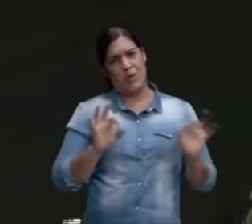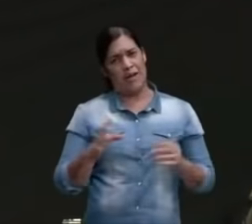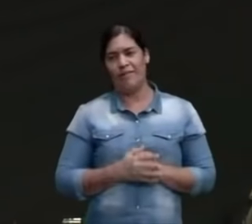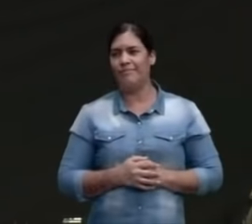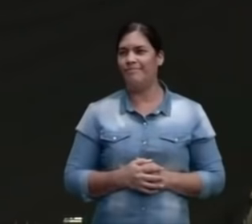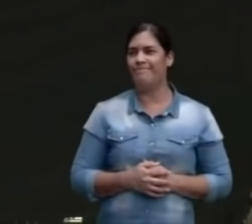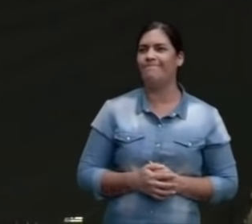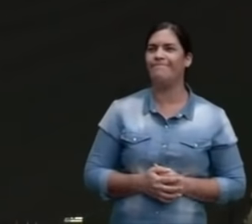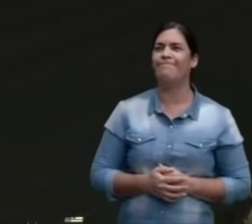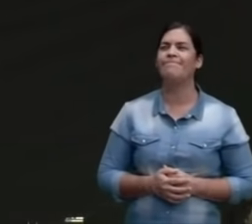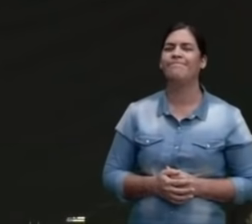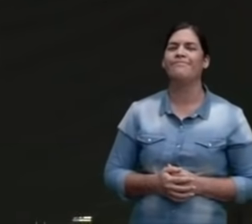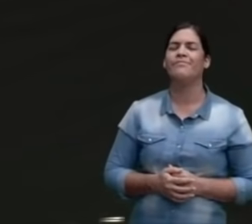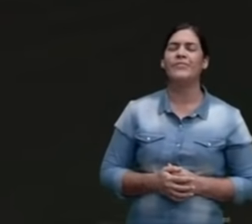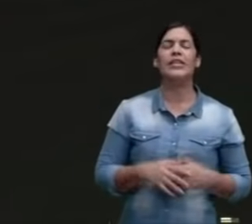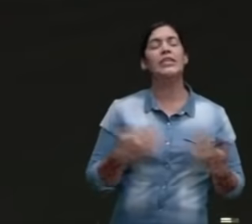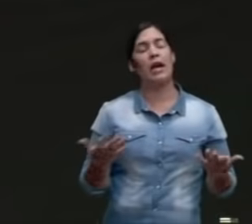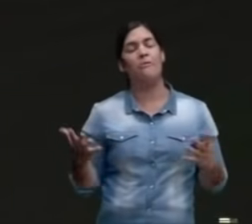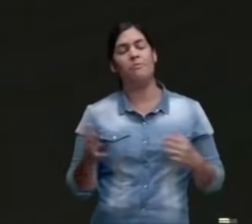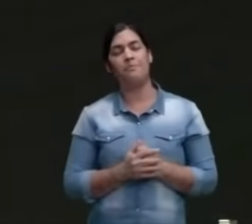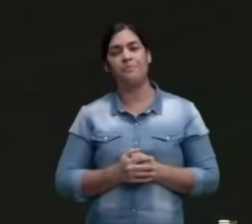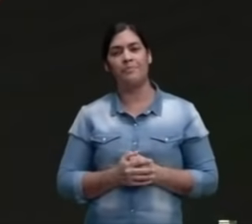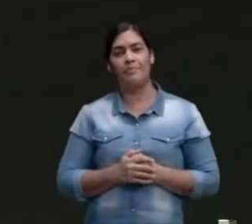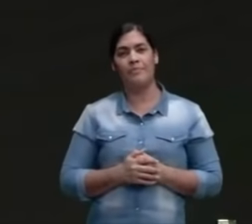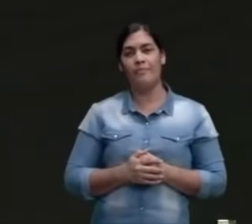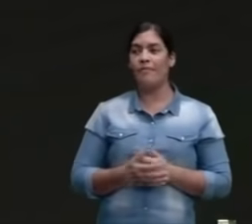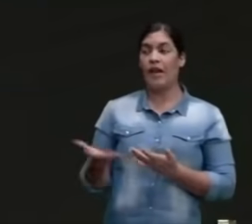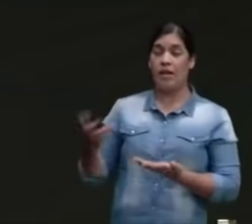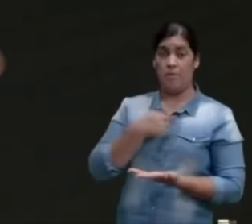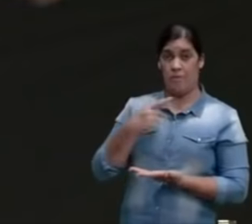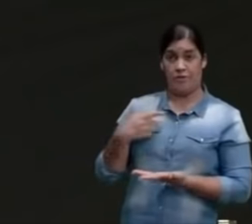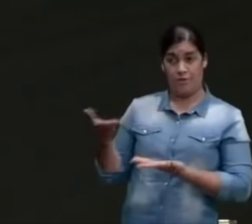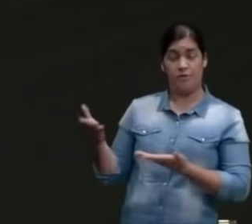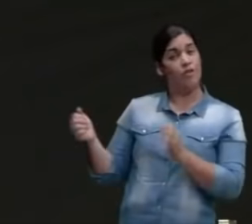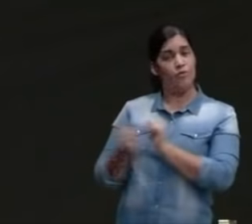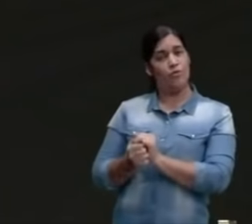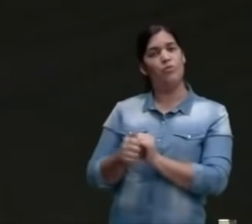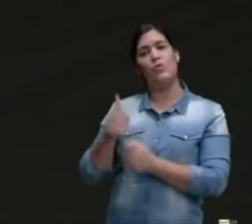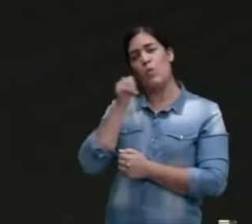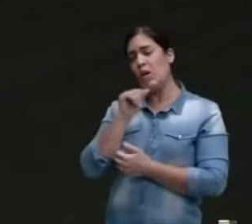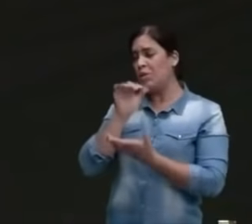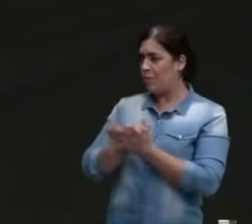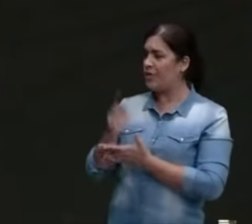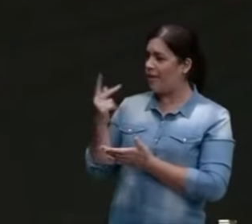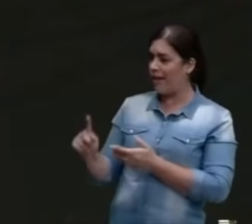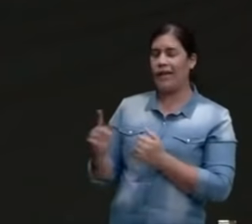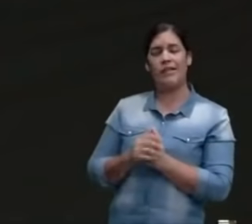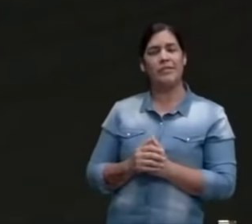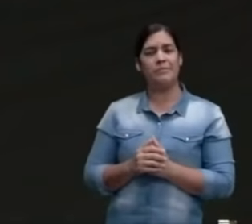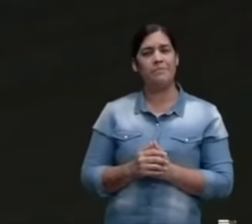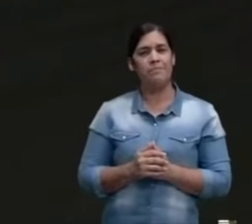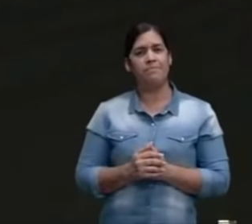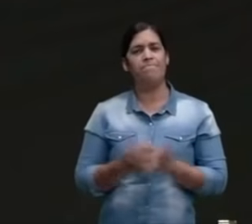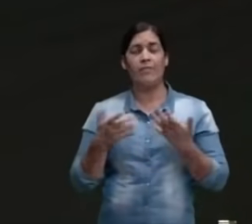assistir, né? Então, gente, ele veio acompanhado da esposa dele, um casal maravilhoso, muito querido. Queria que a